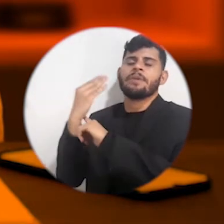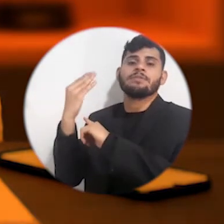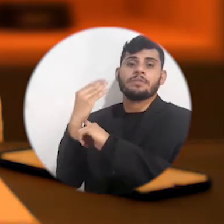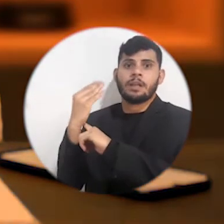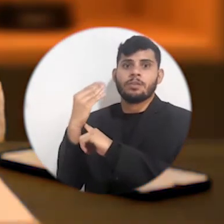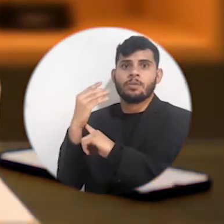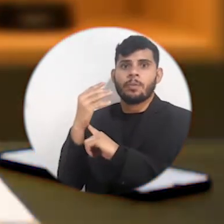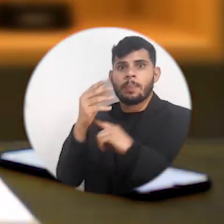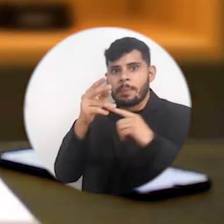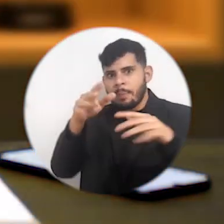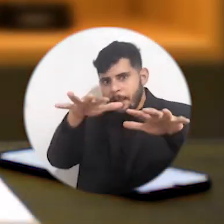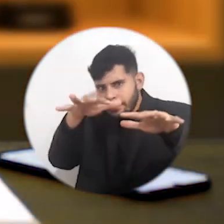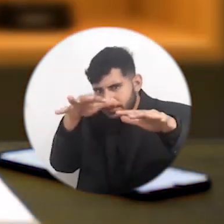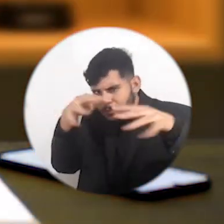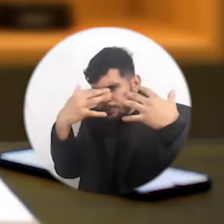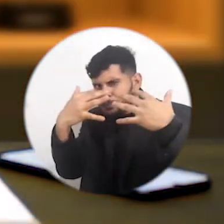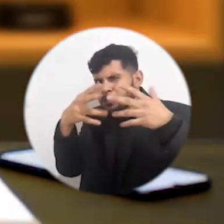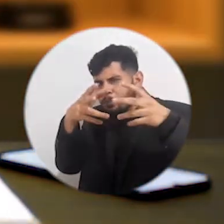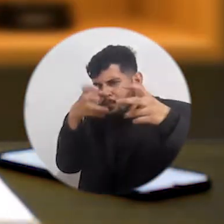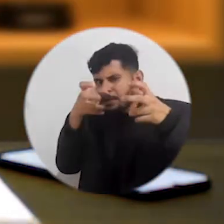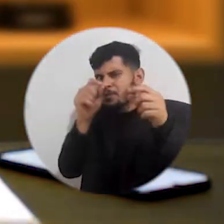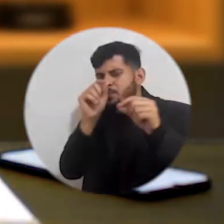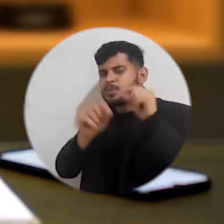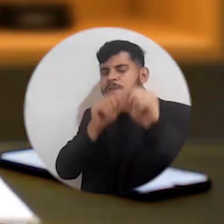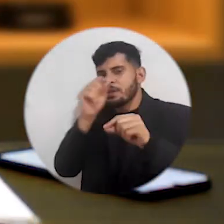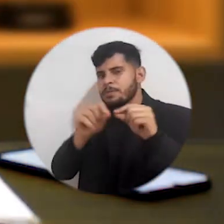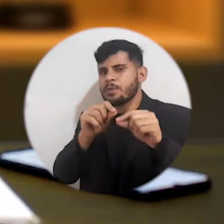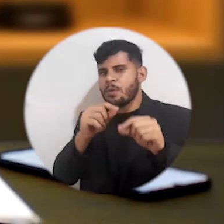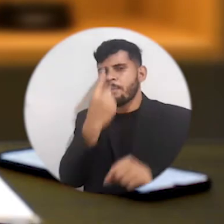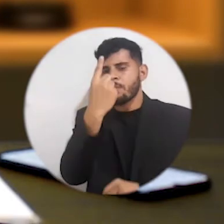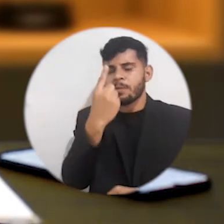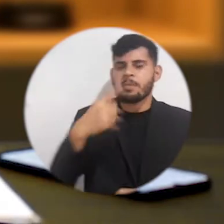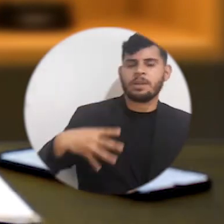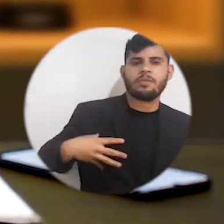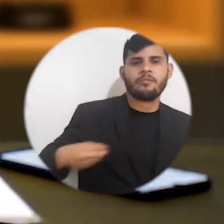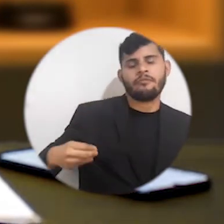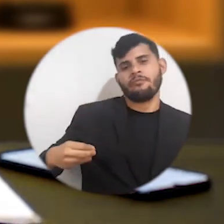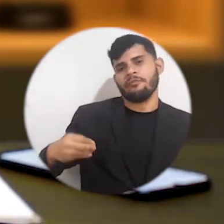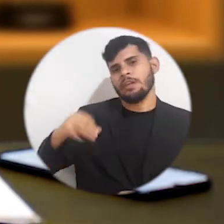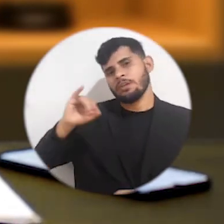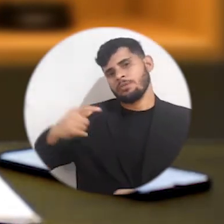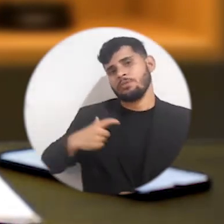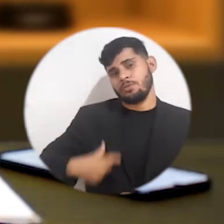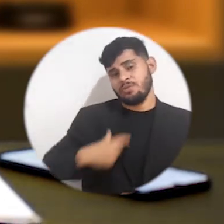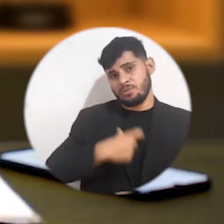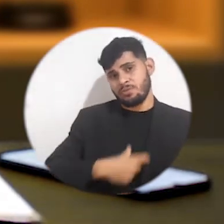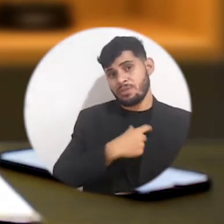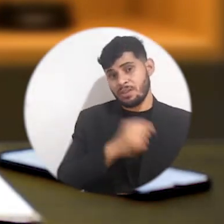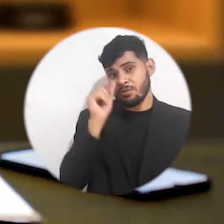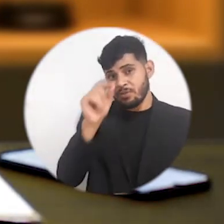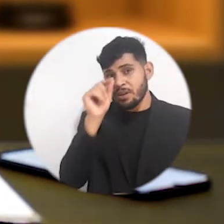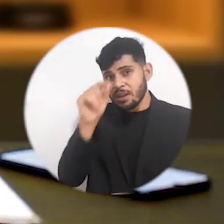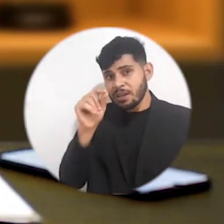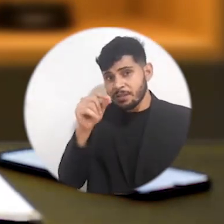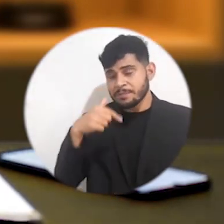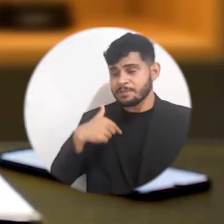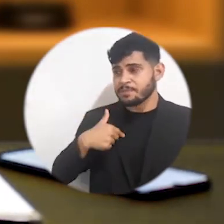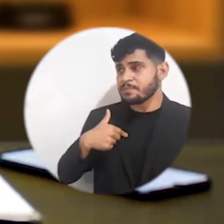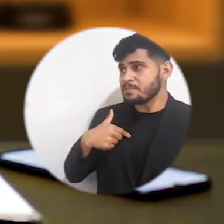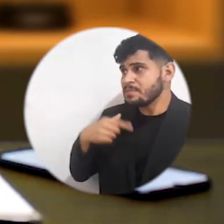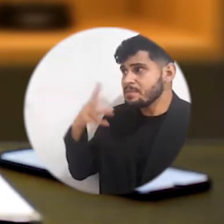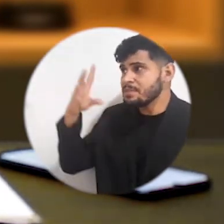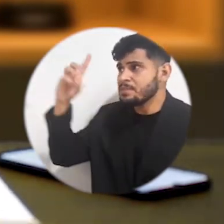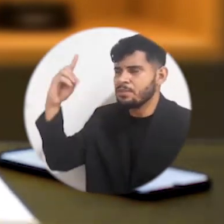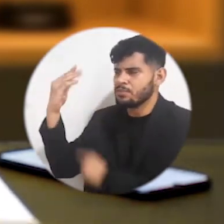de meu pai. Observe que José coloca o nome do primeiro filho Manassés, que quer dizer Deus me